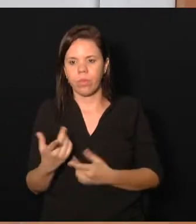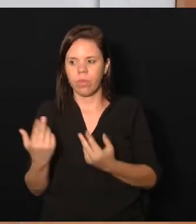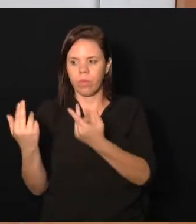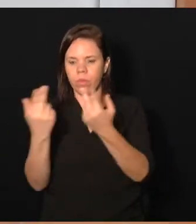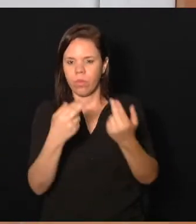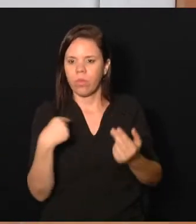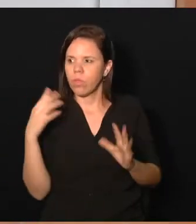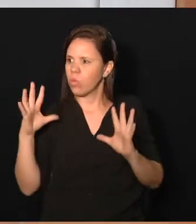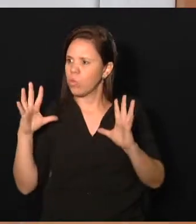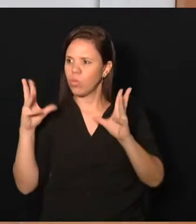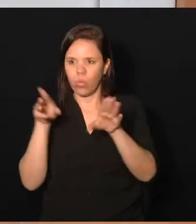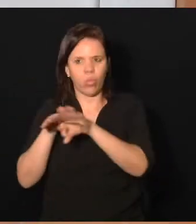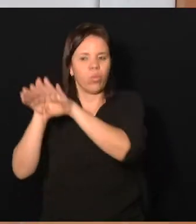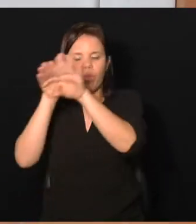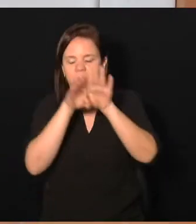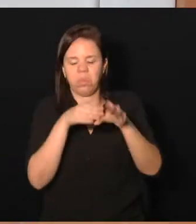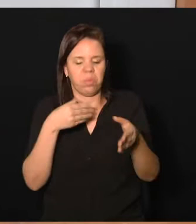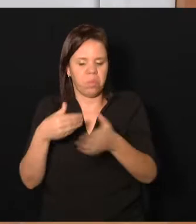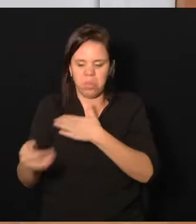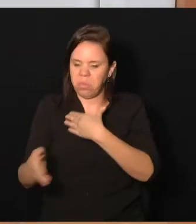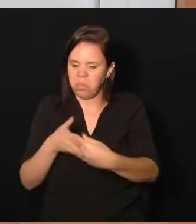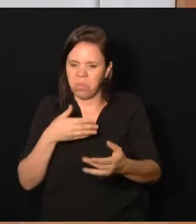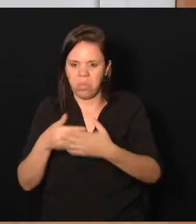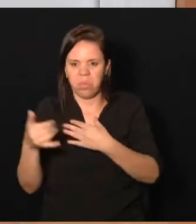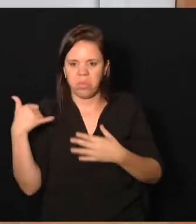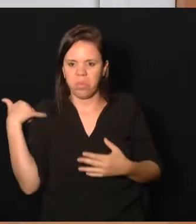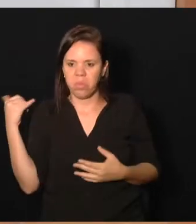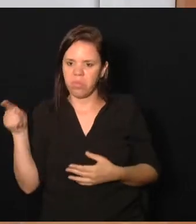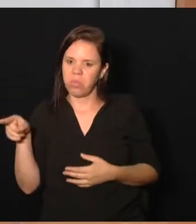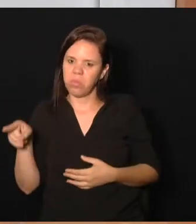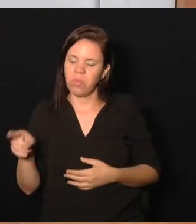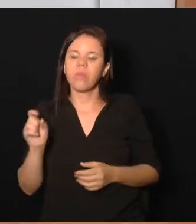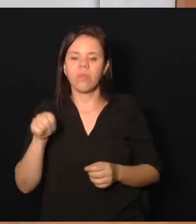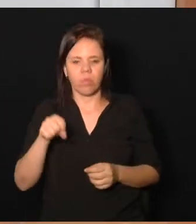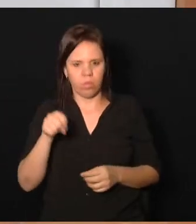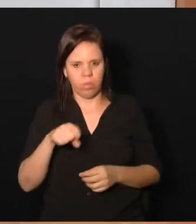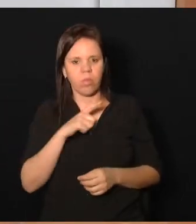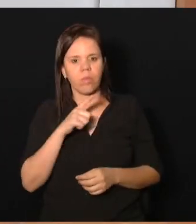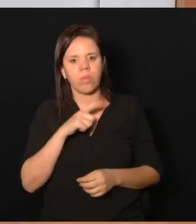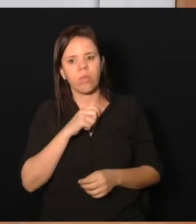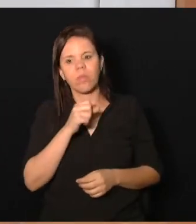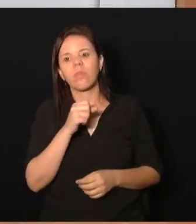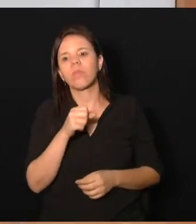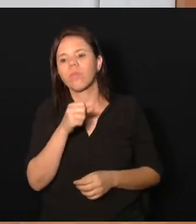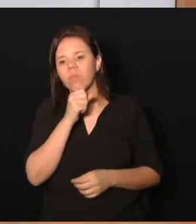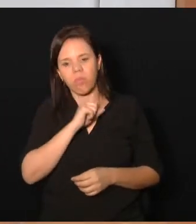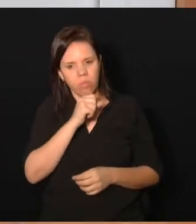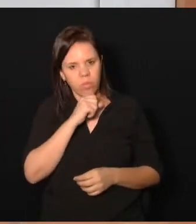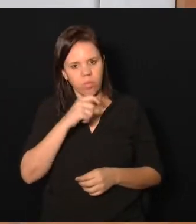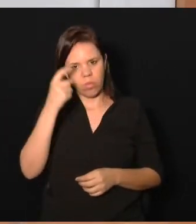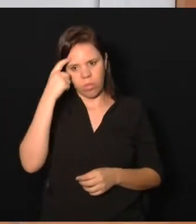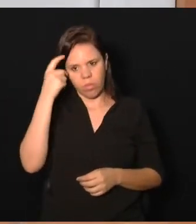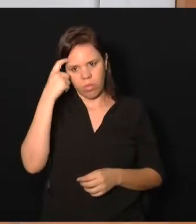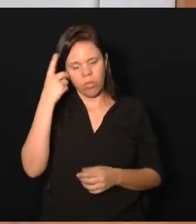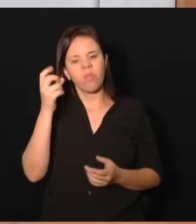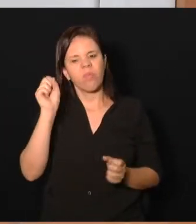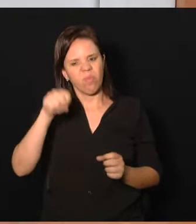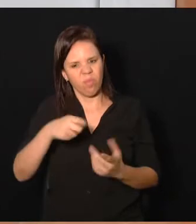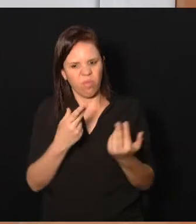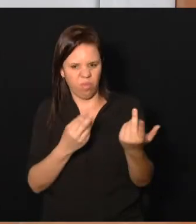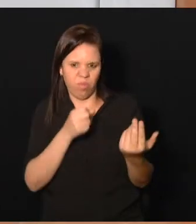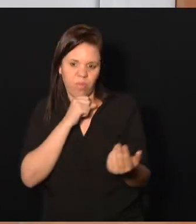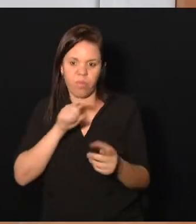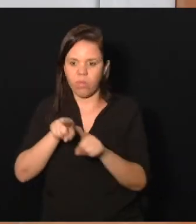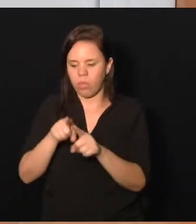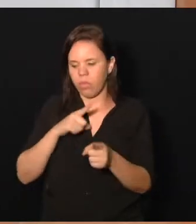os demais, independentemente da idade. Temos, sim, idosos com mentalidade de velho, assim como